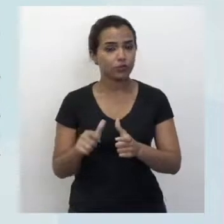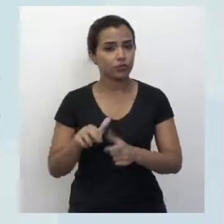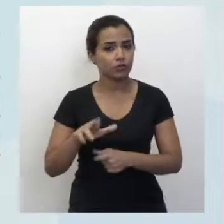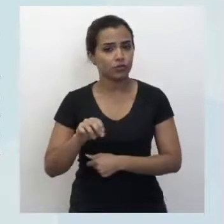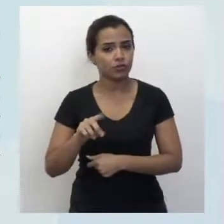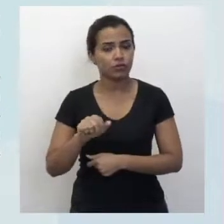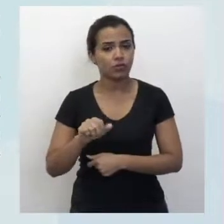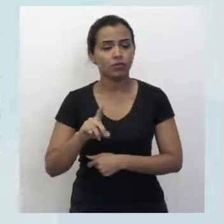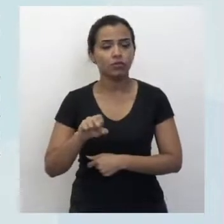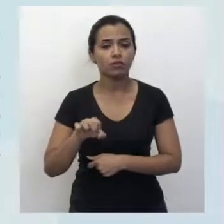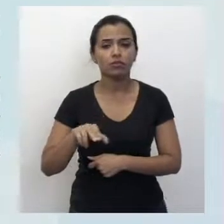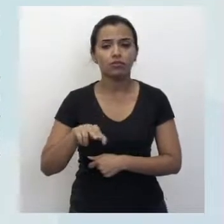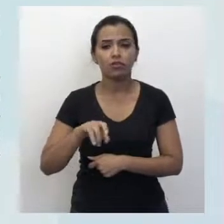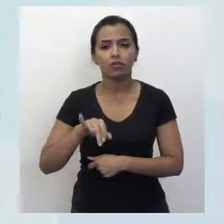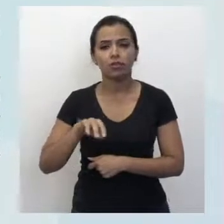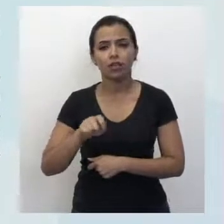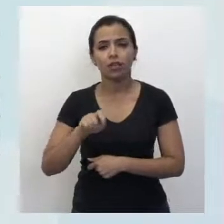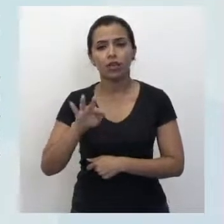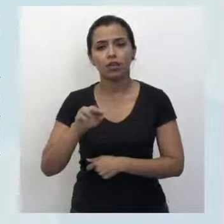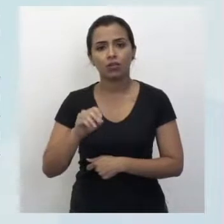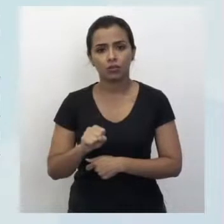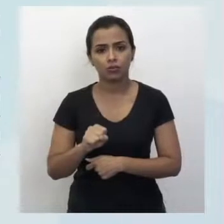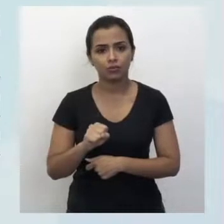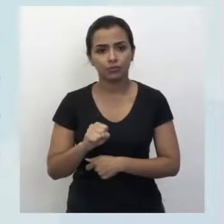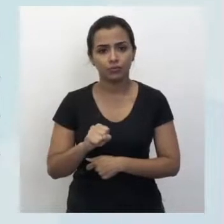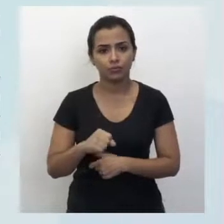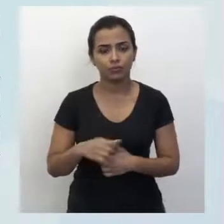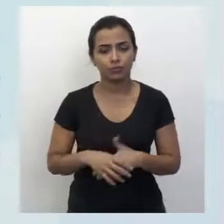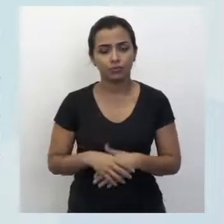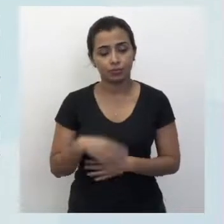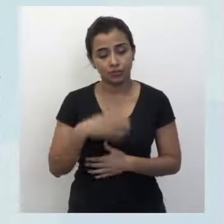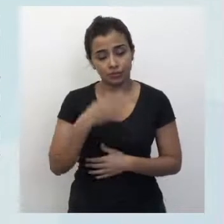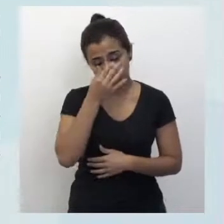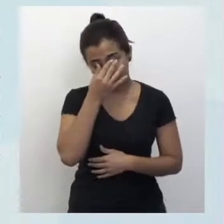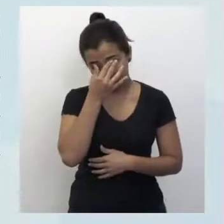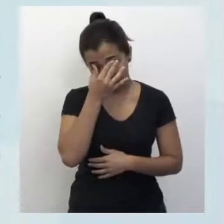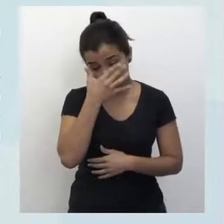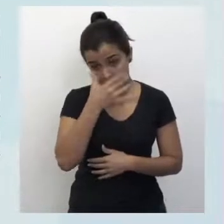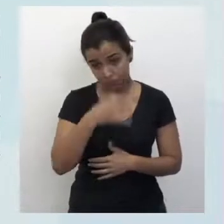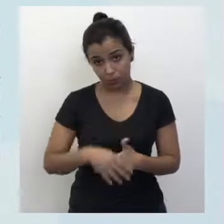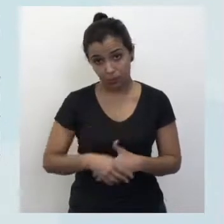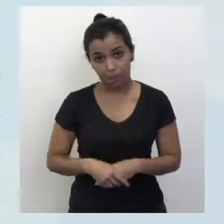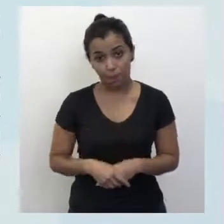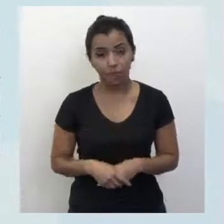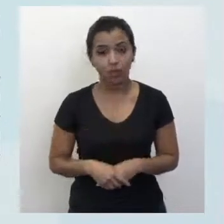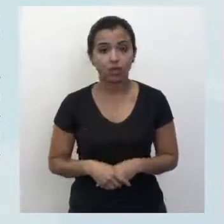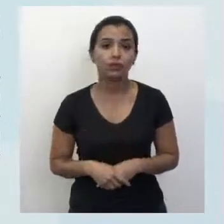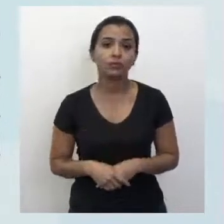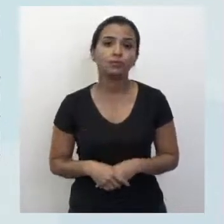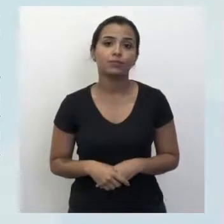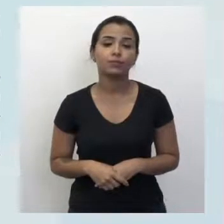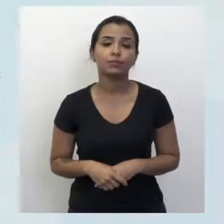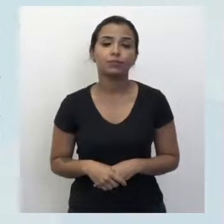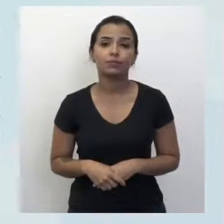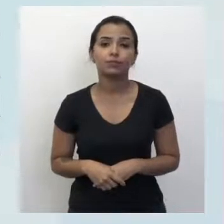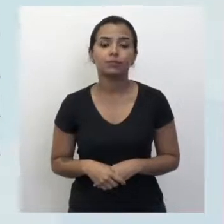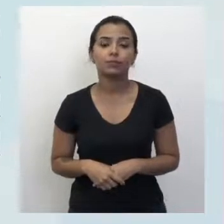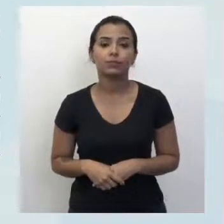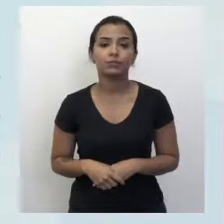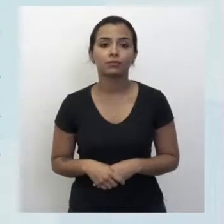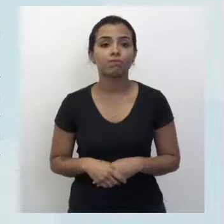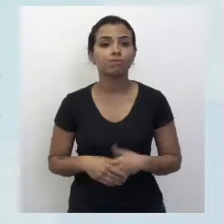enjeitados. Candinha regalou os olhos para a tia e acabou dando um murro na mesa de